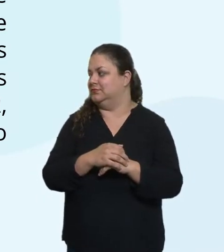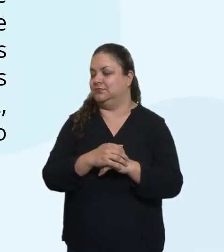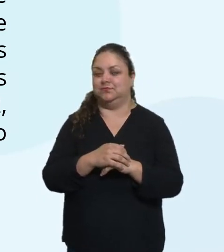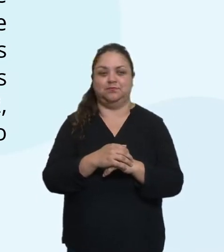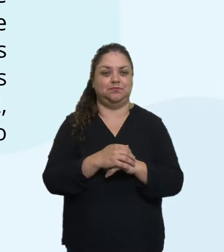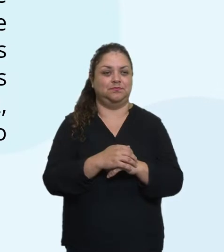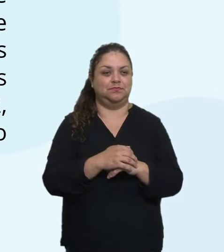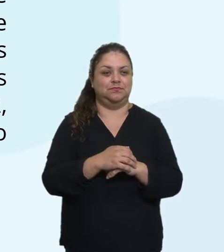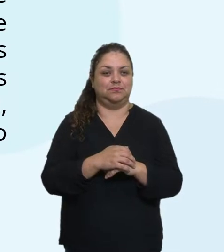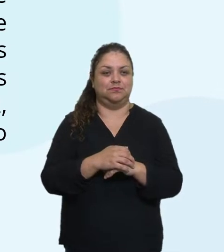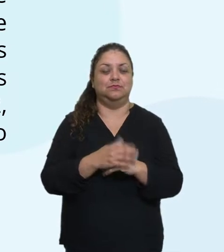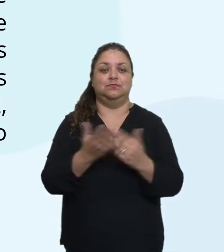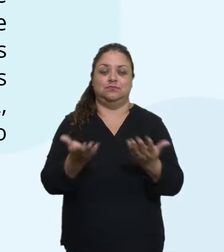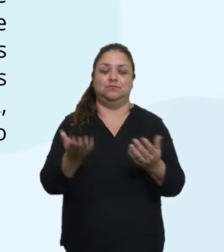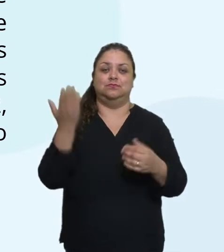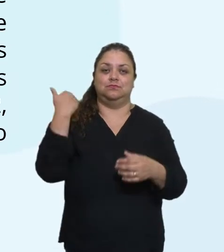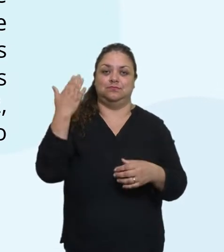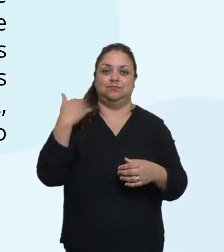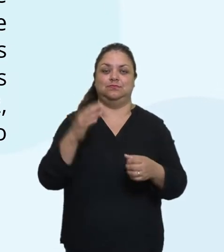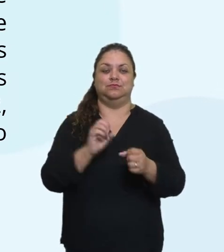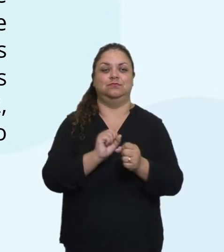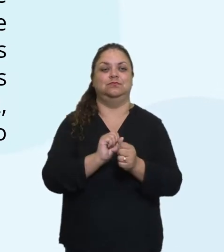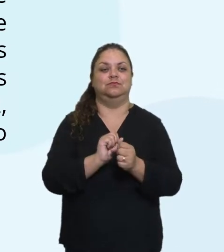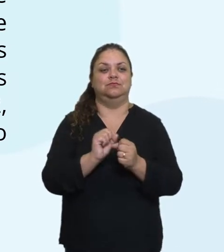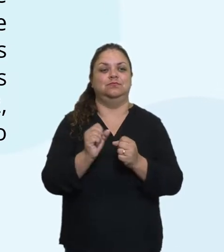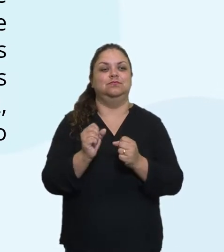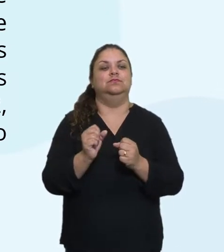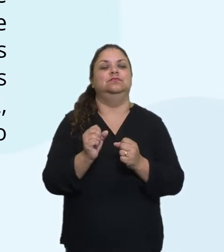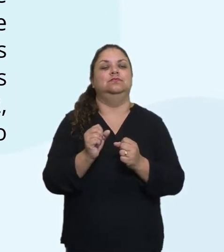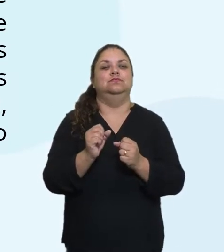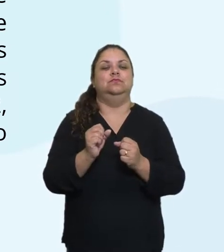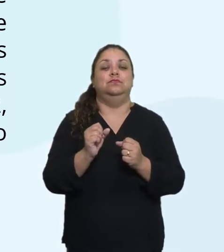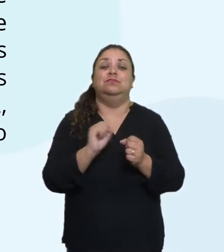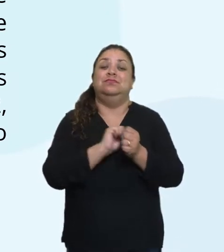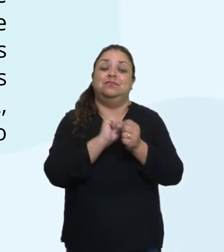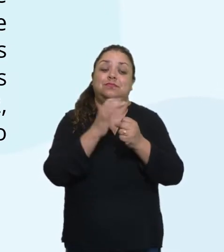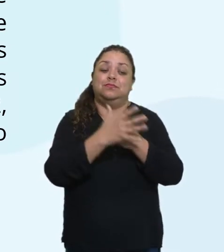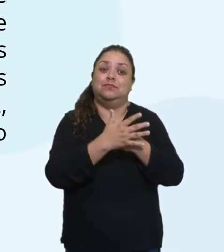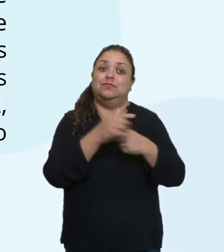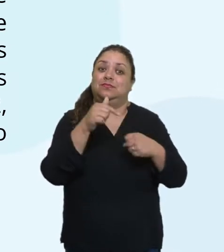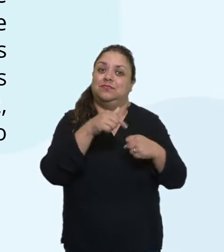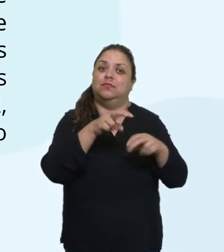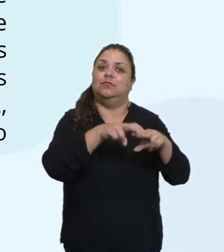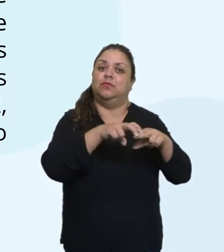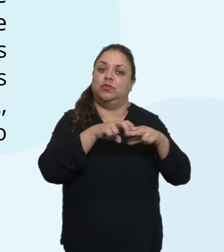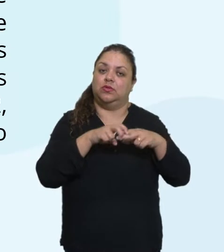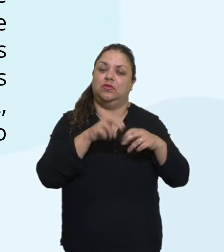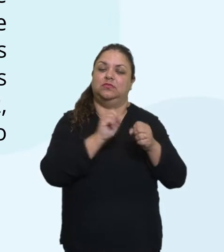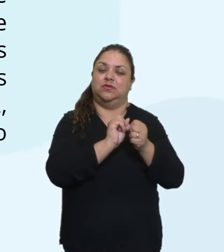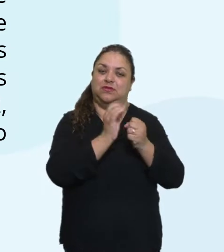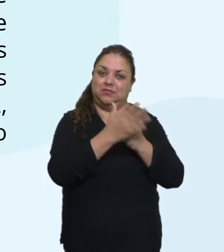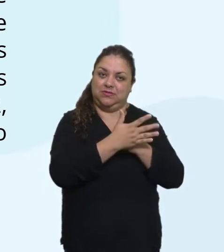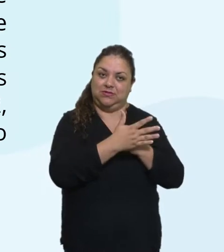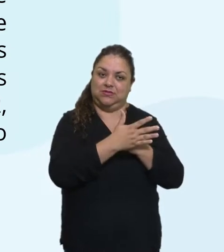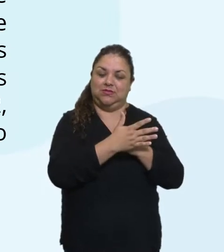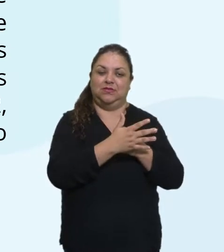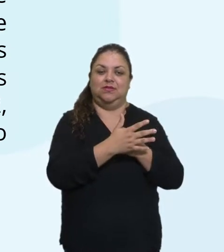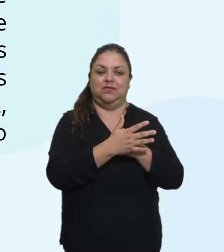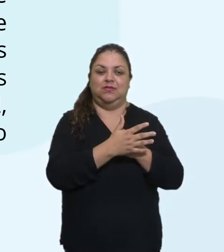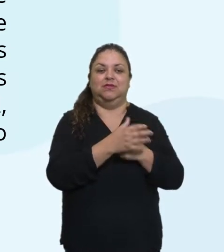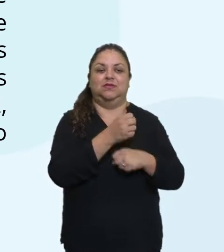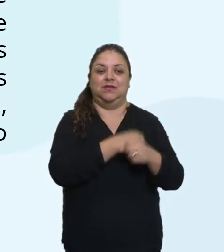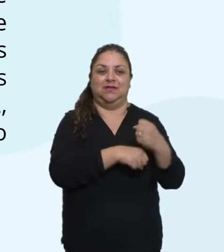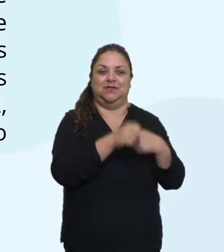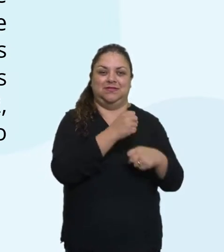pandemia Então excepcionalmente não é por causa do agravamento da pandemia da corrida 2019 são os alunos